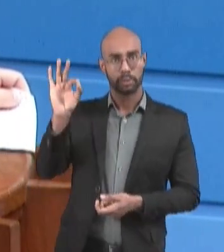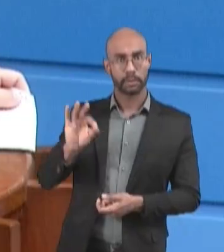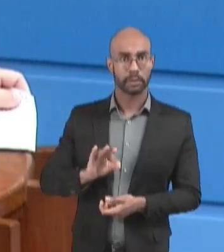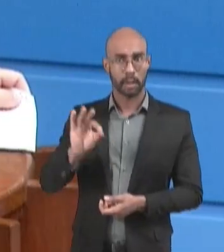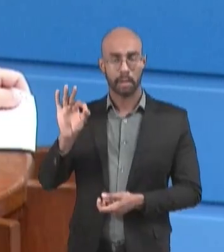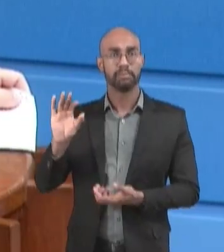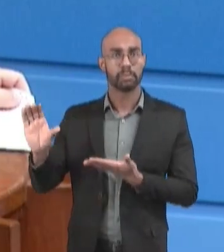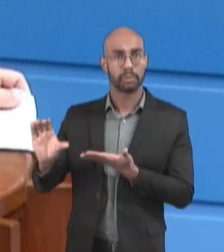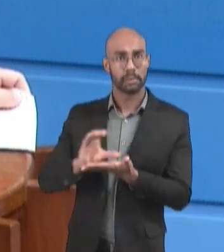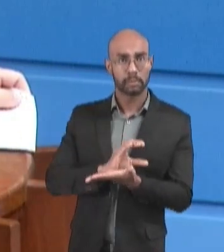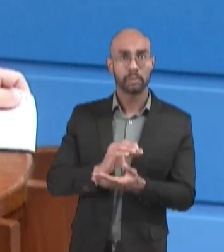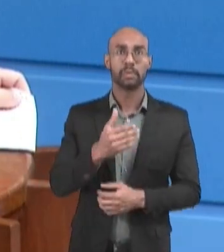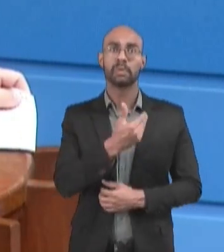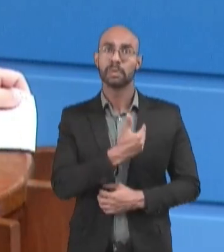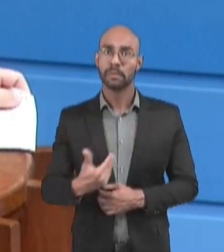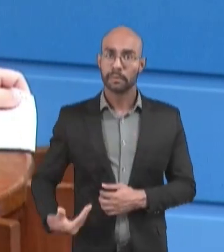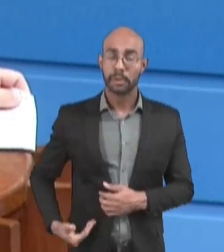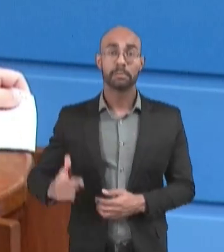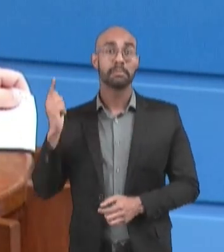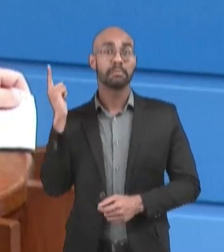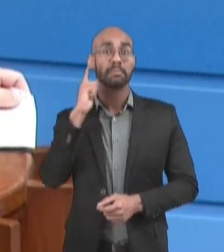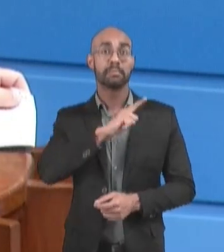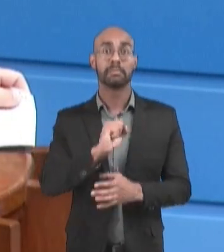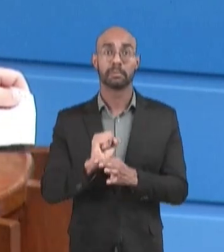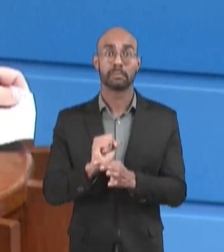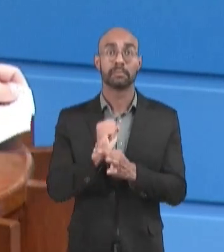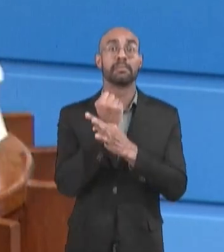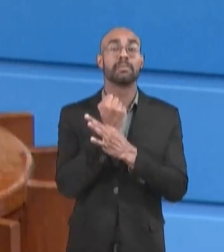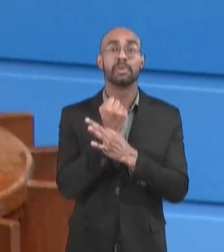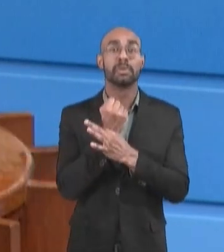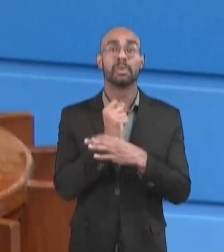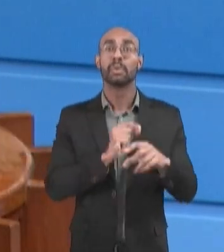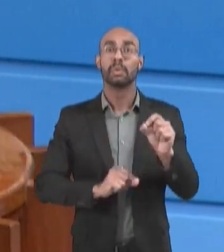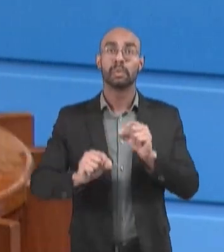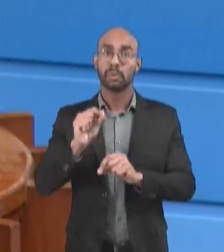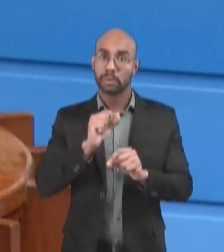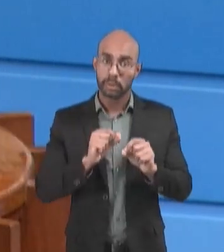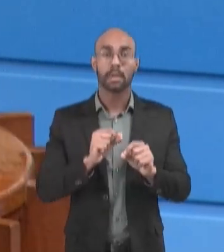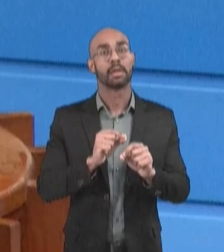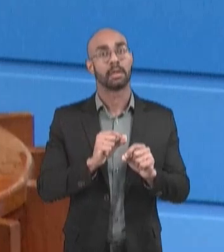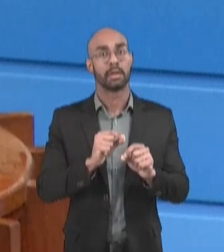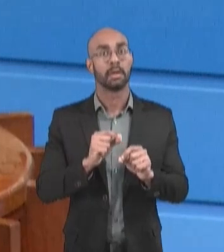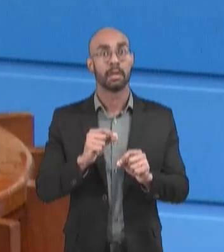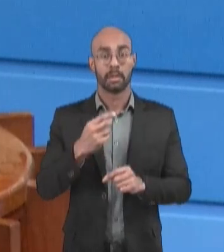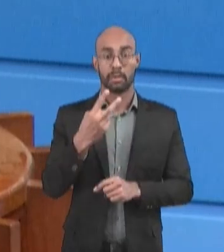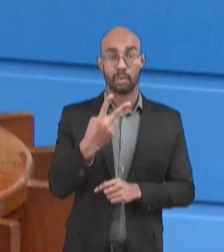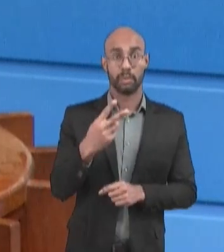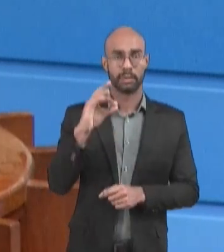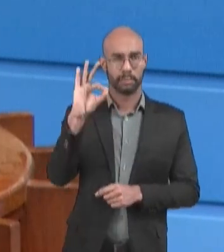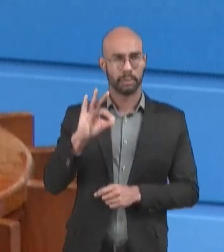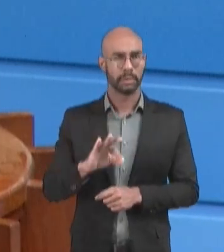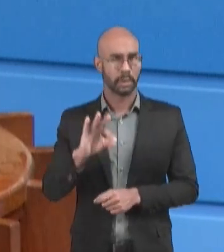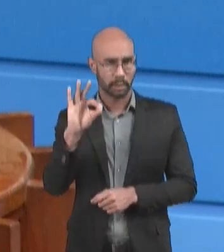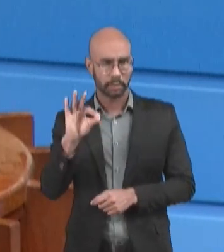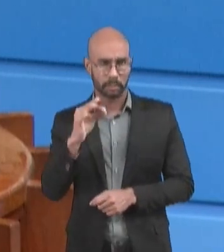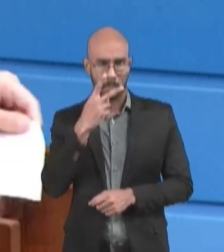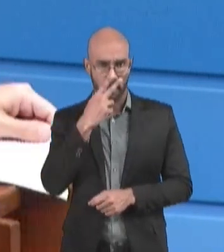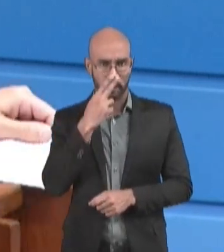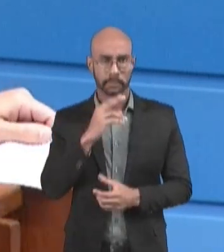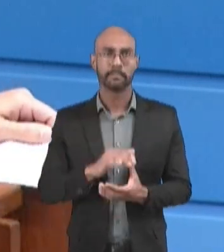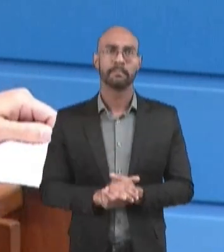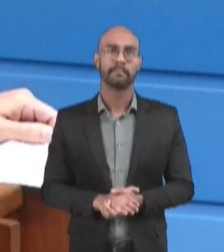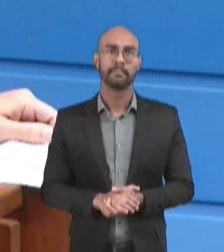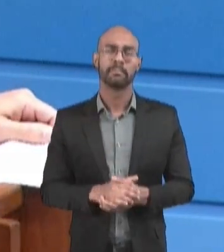do orçamento do Estado para garantir as suas demandas, 2%, se não me engano, certo,